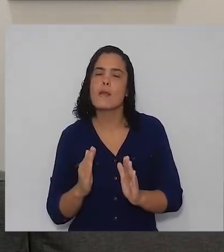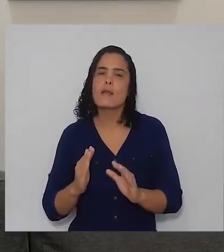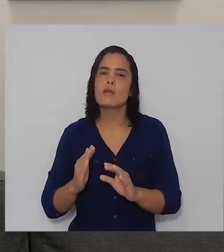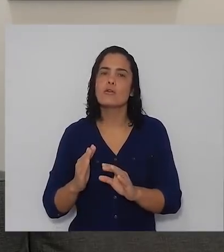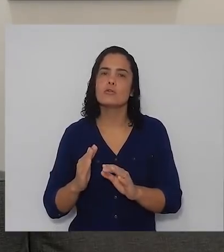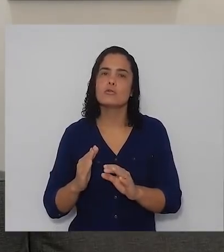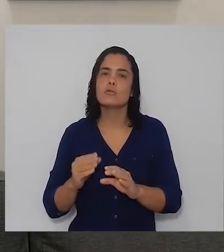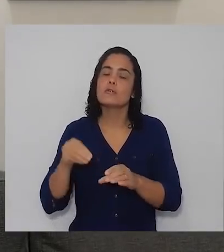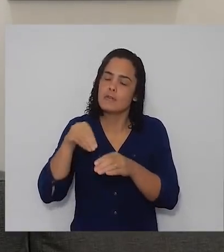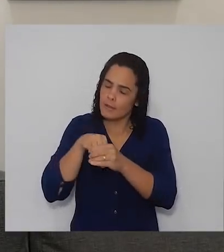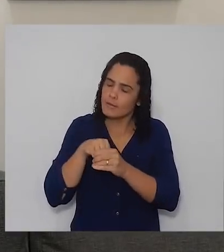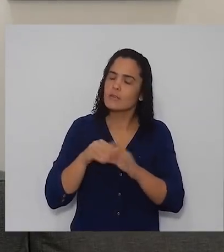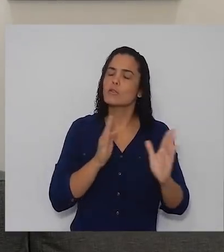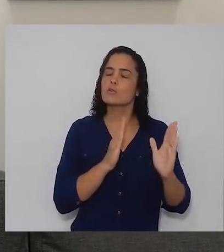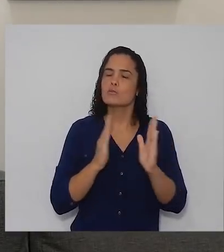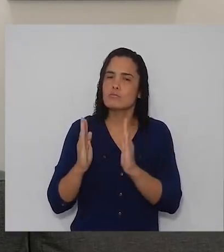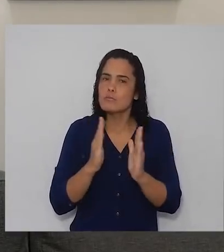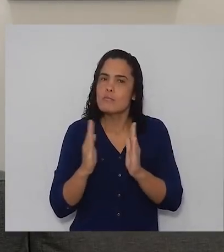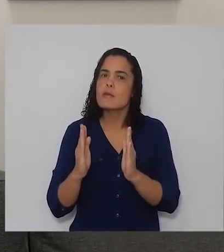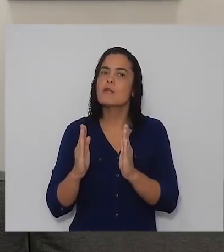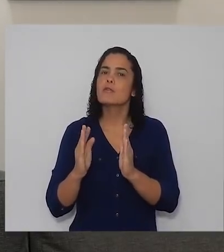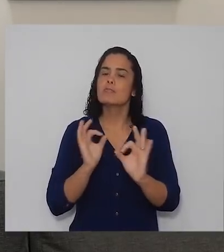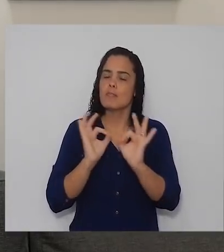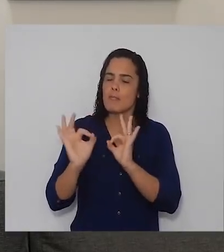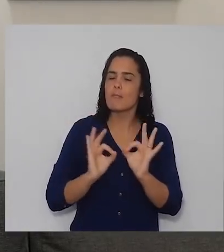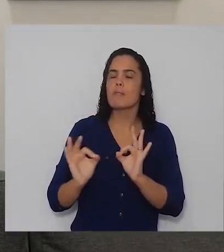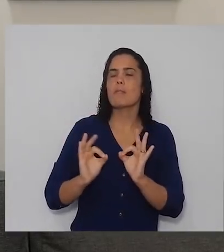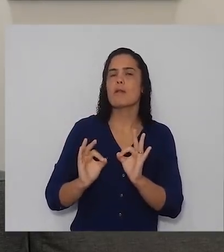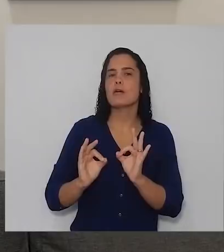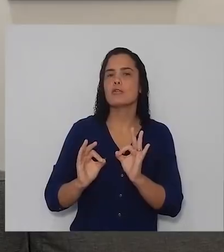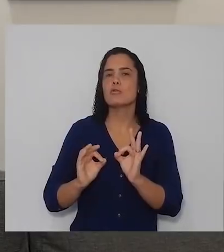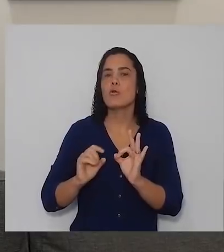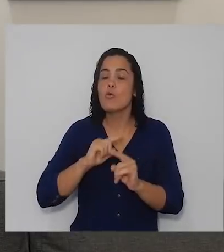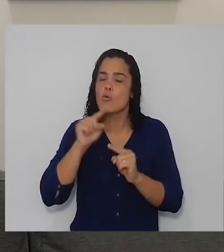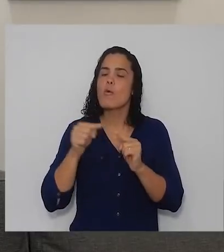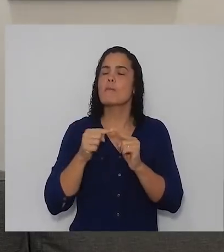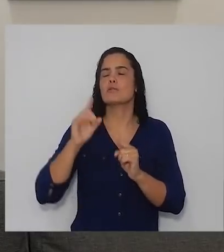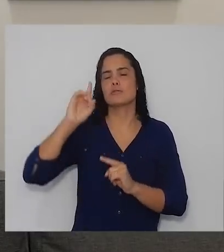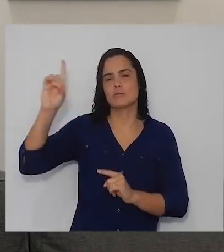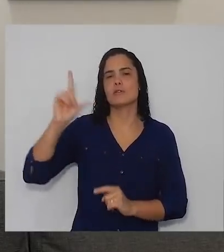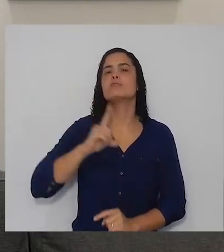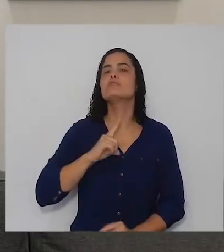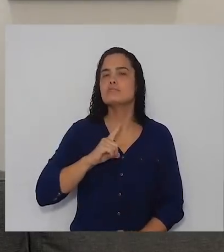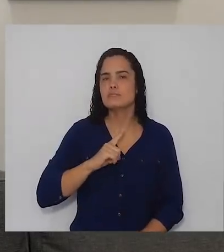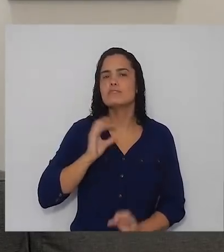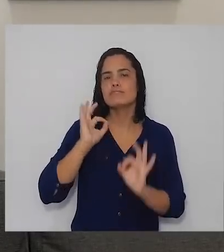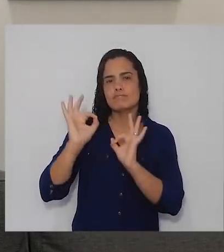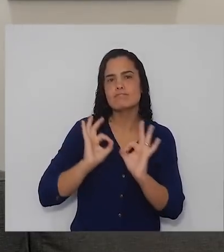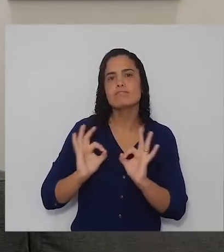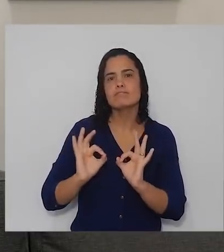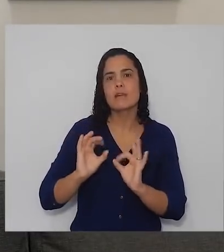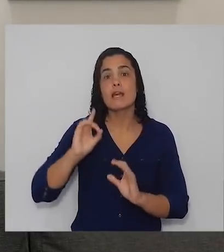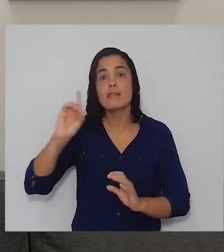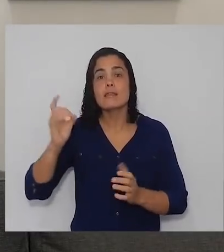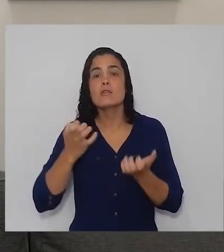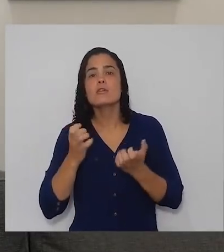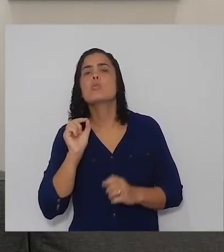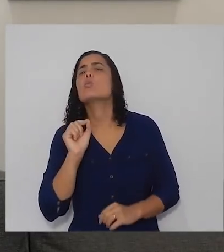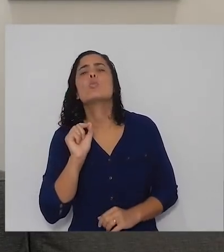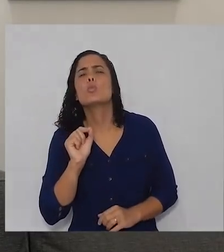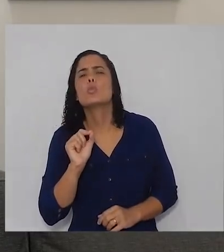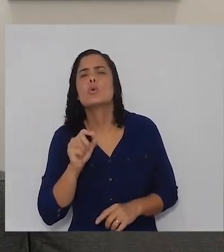uma perspectiva mais ampla de um propósito de Deus. Deus estava querendo corrigir o seu